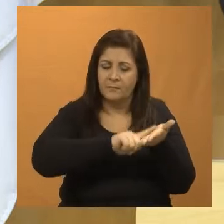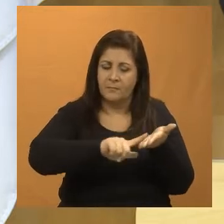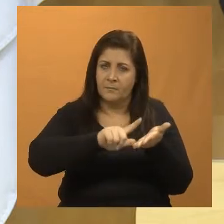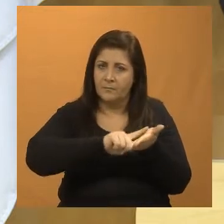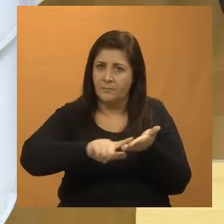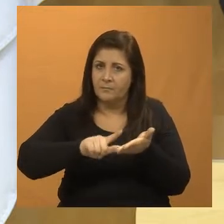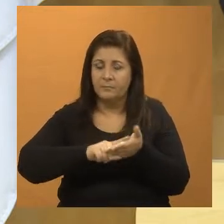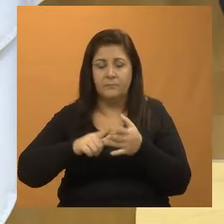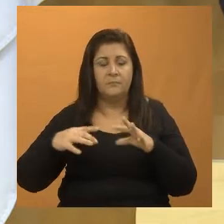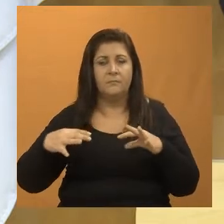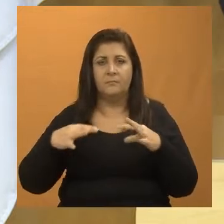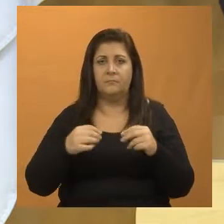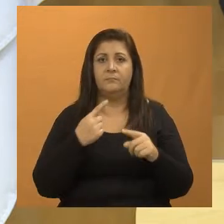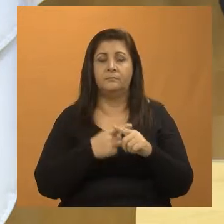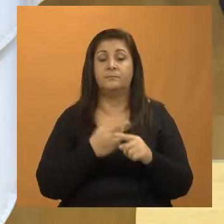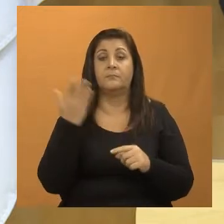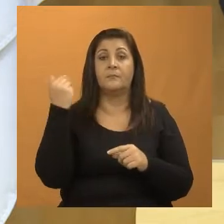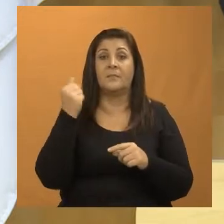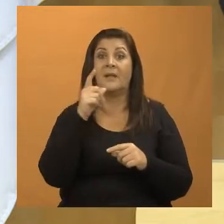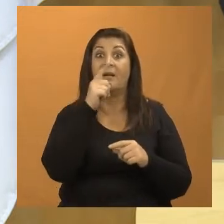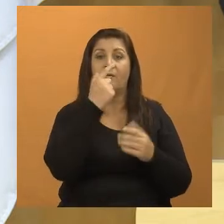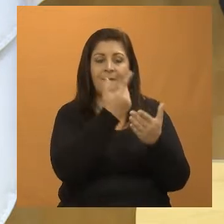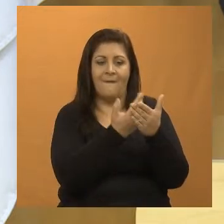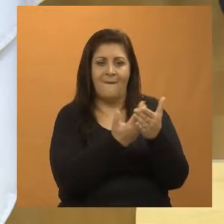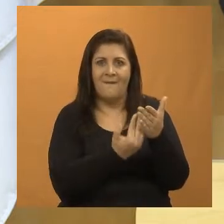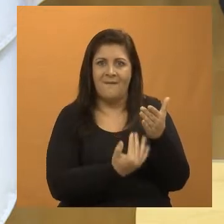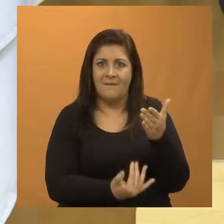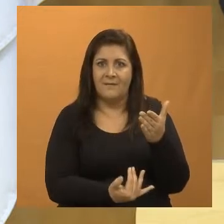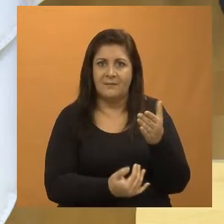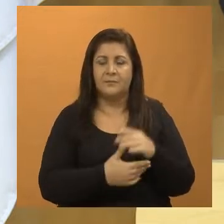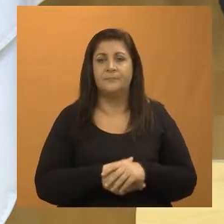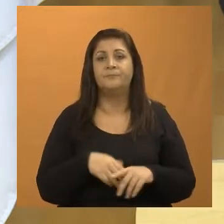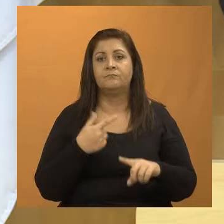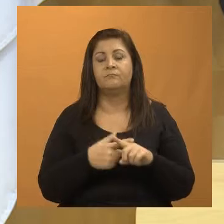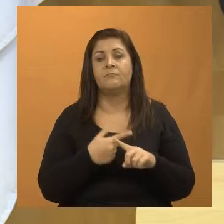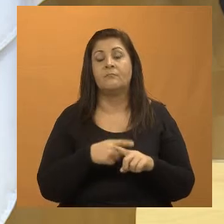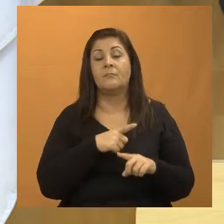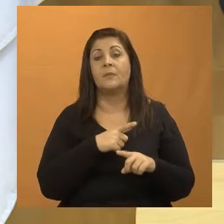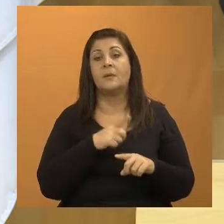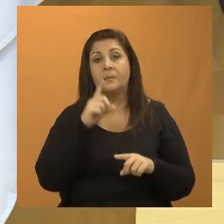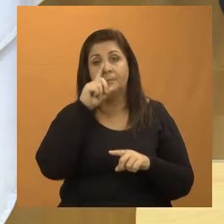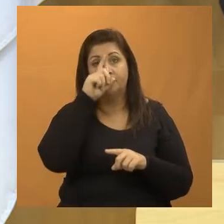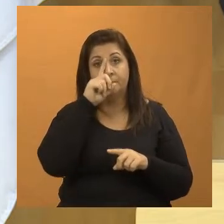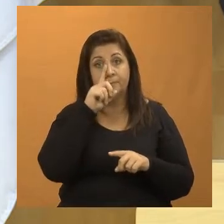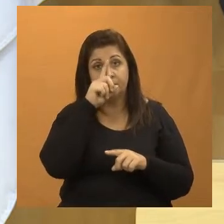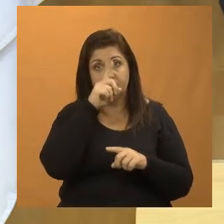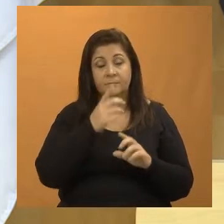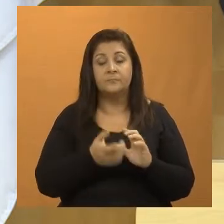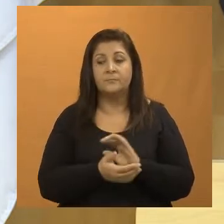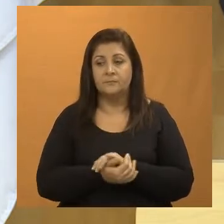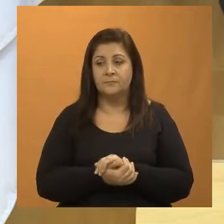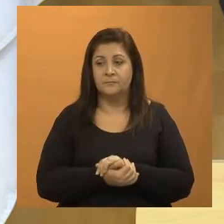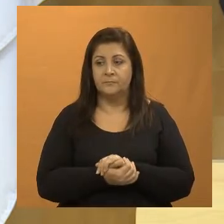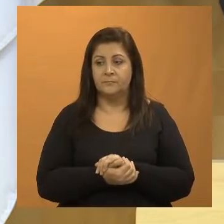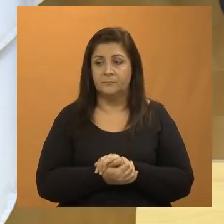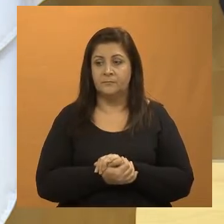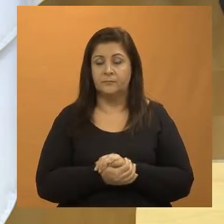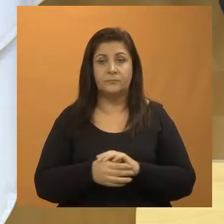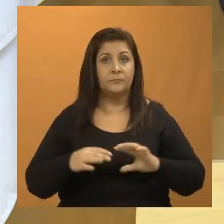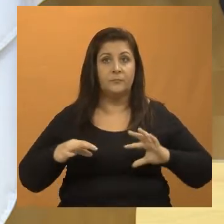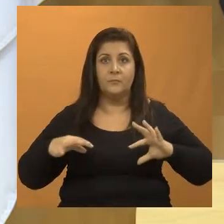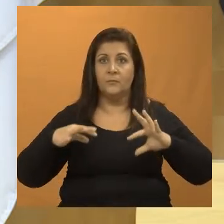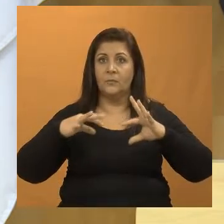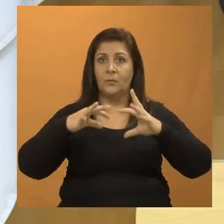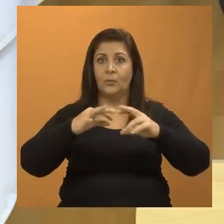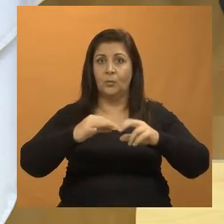passado. Infiltração essa também que colocaria não só aquela arquibancada que estava cedendo, mas como poderia colocar